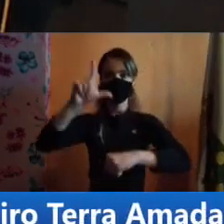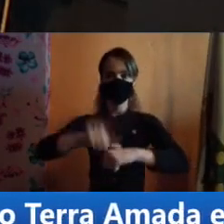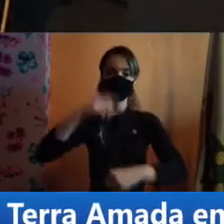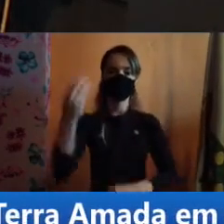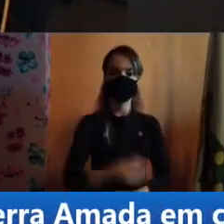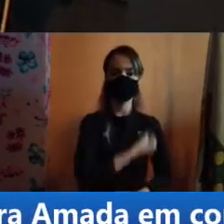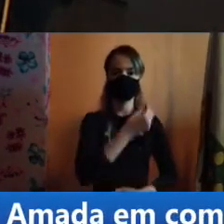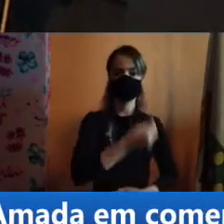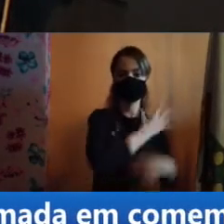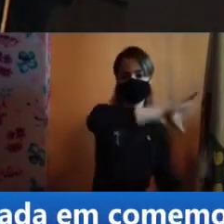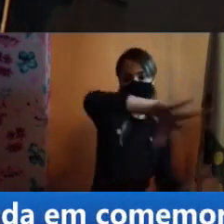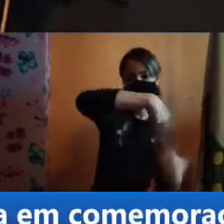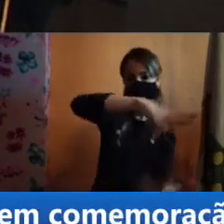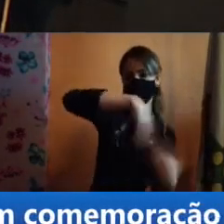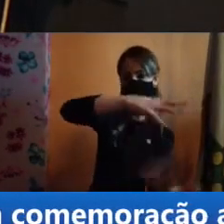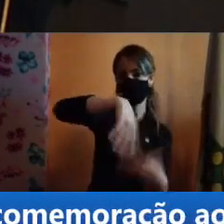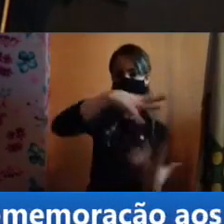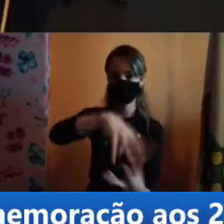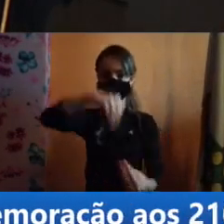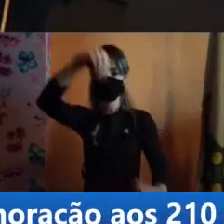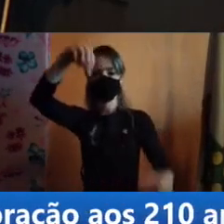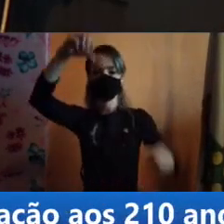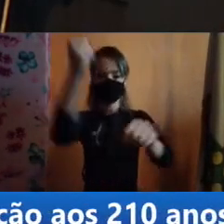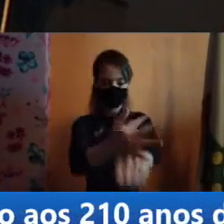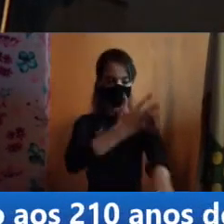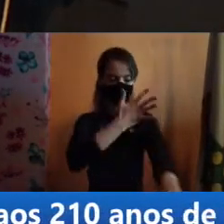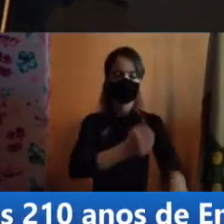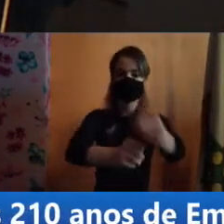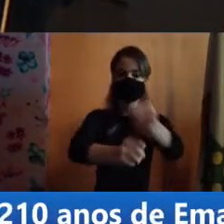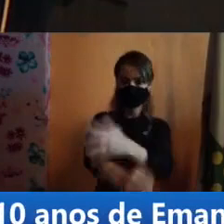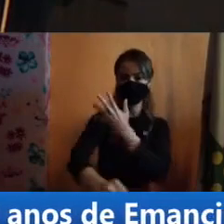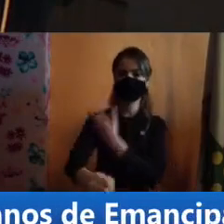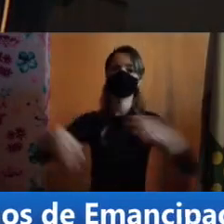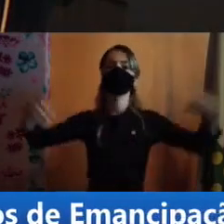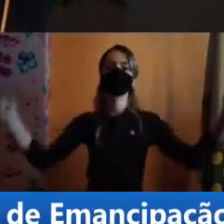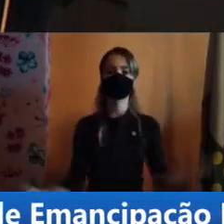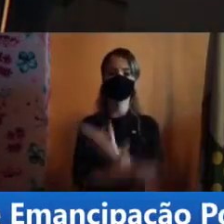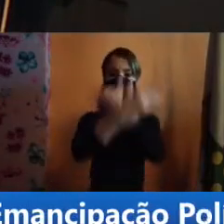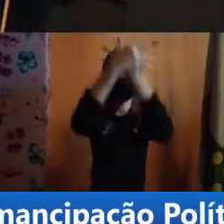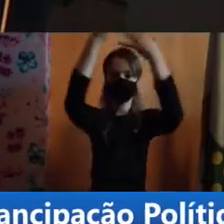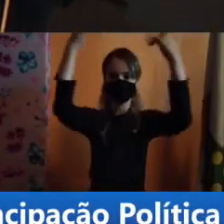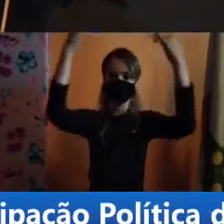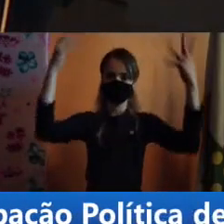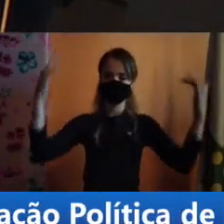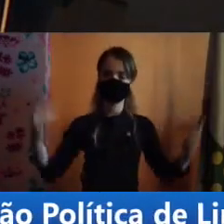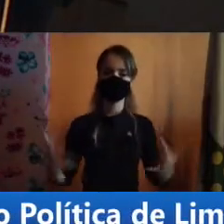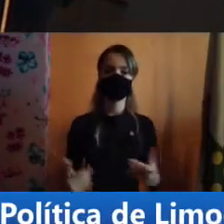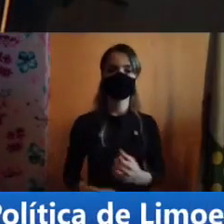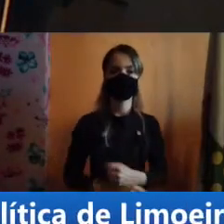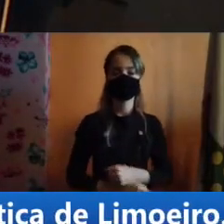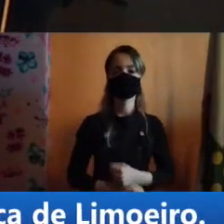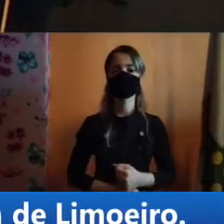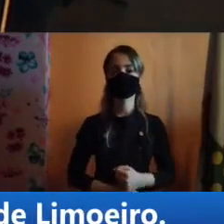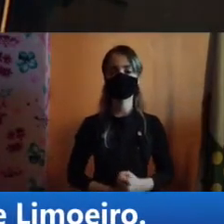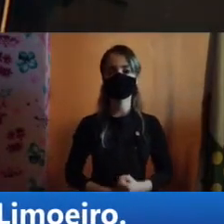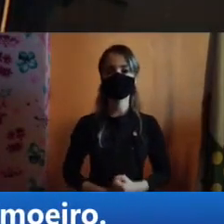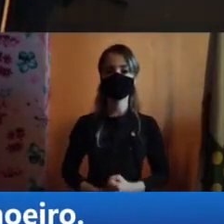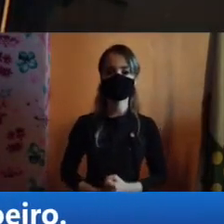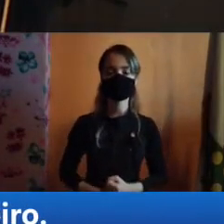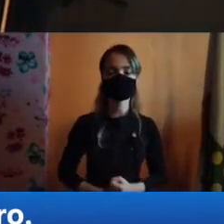Tu vives na minha alma, cheia de encantos mil.